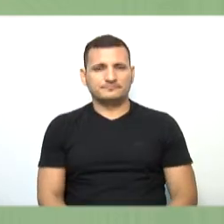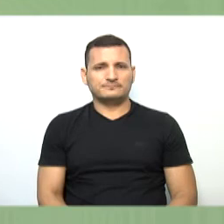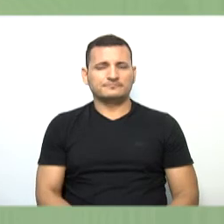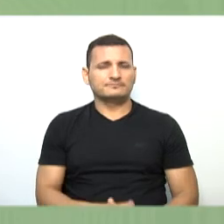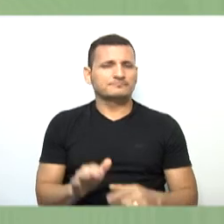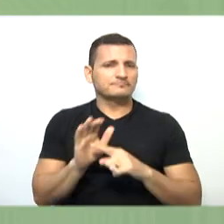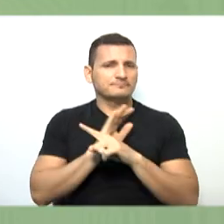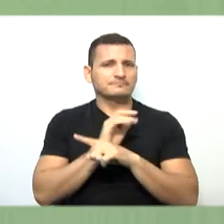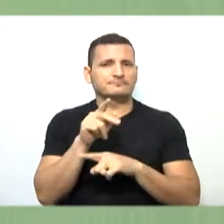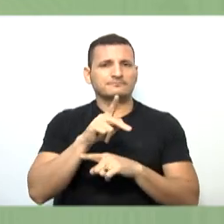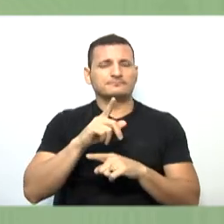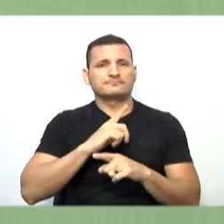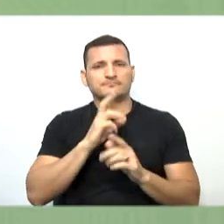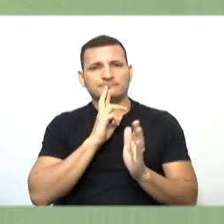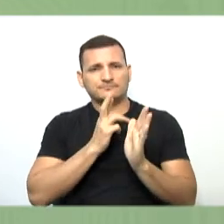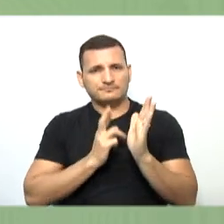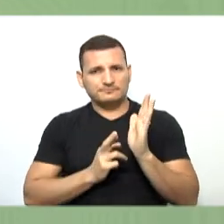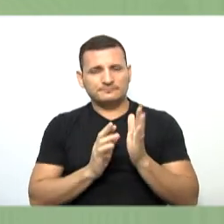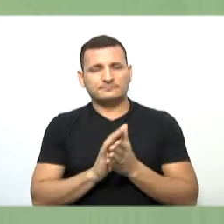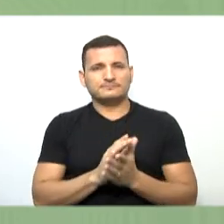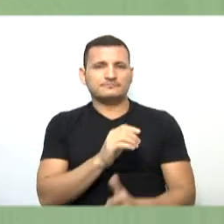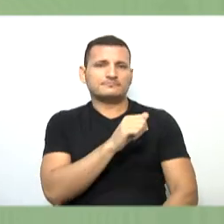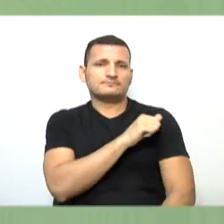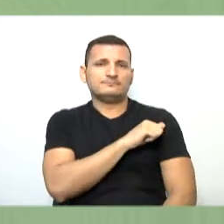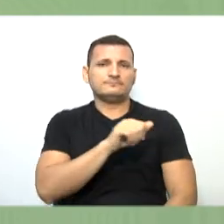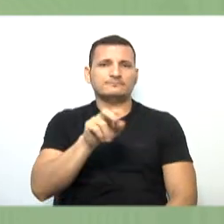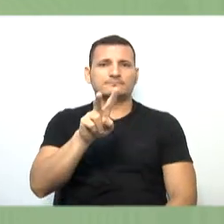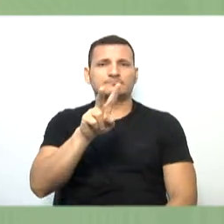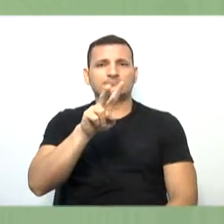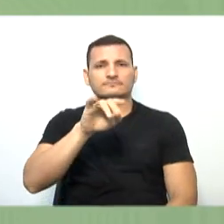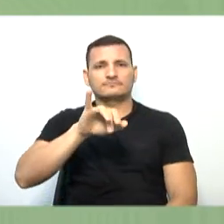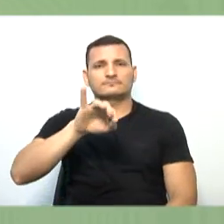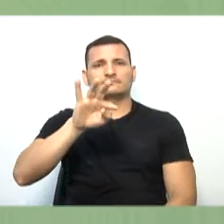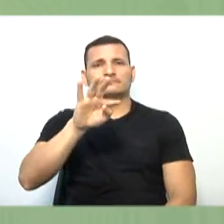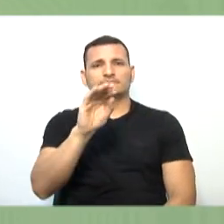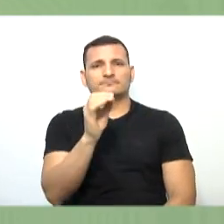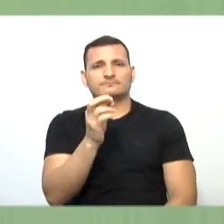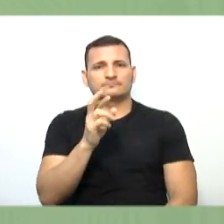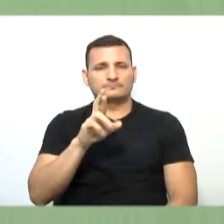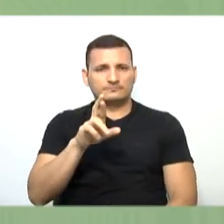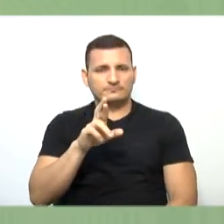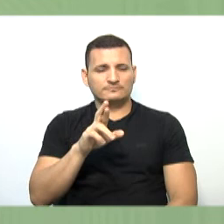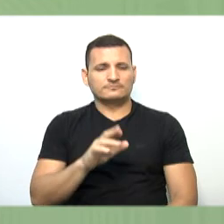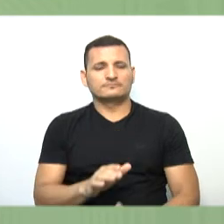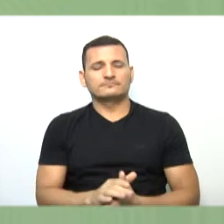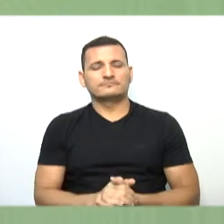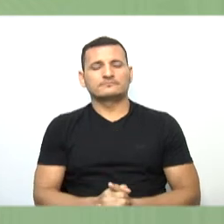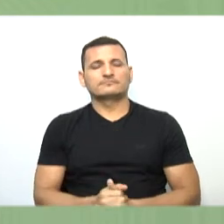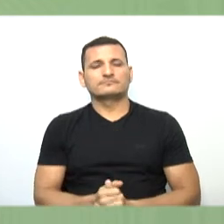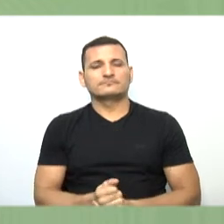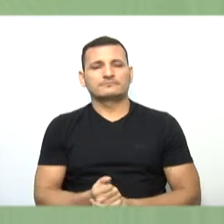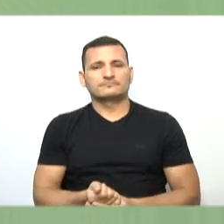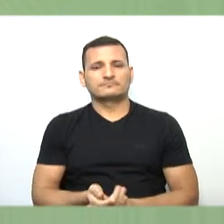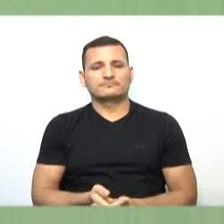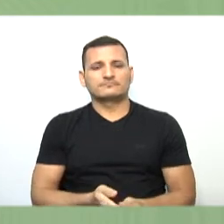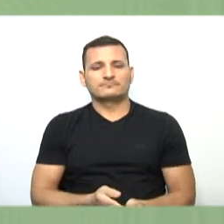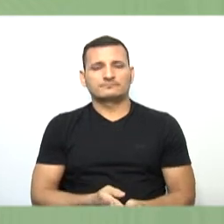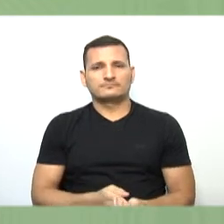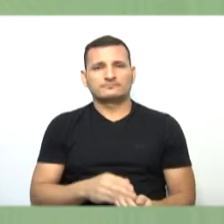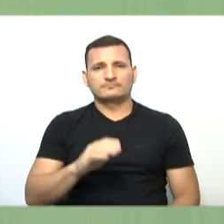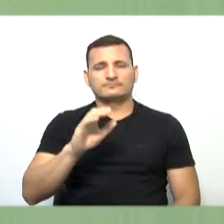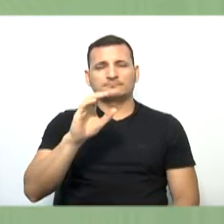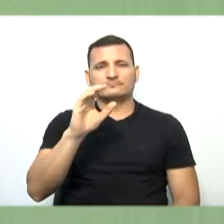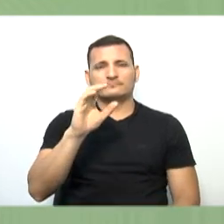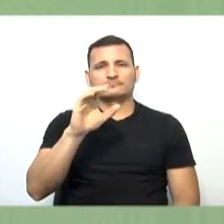alguma resposta aí, professor? Aluno Vitor, aqui está com, acho que o professor Souza Lima, né? Uhum. Evento